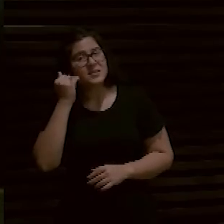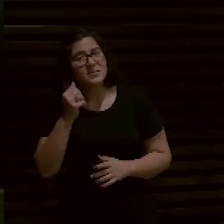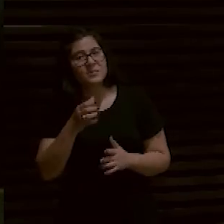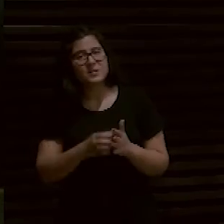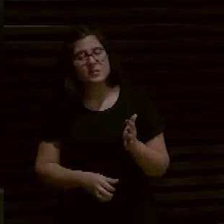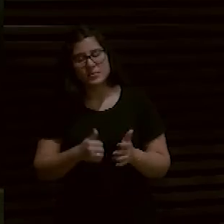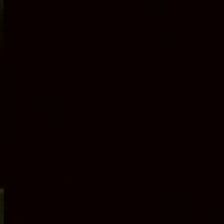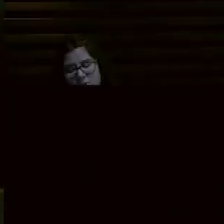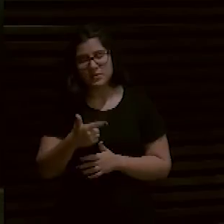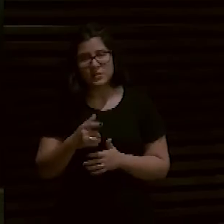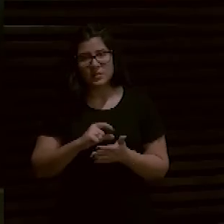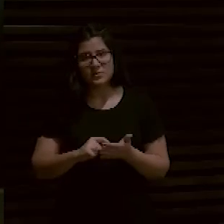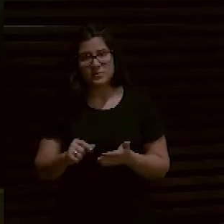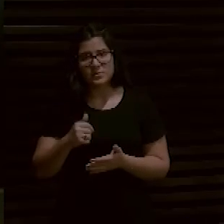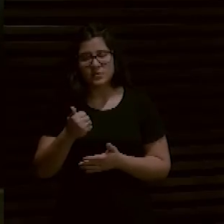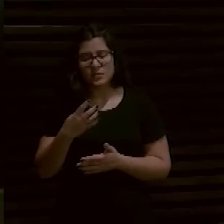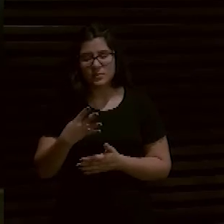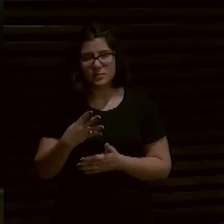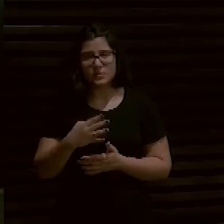14. Amados,